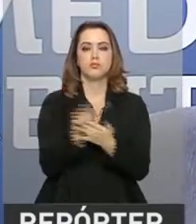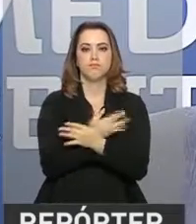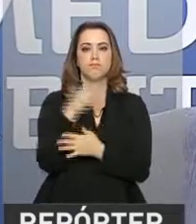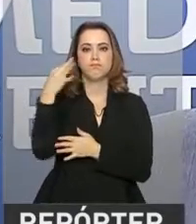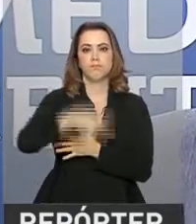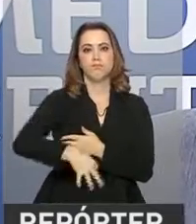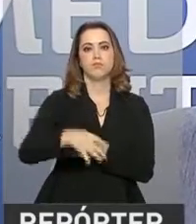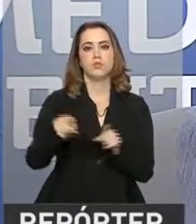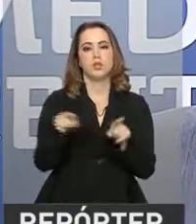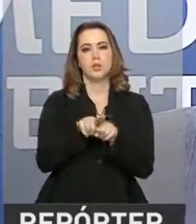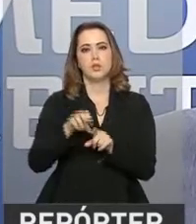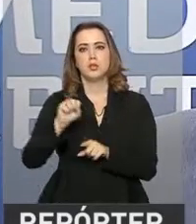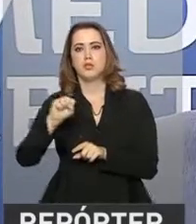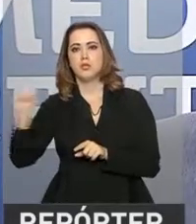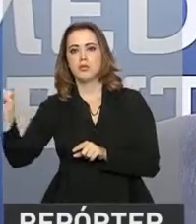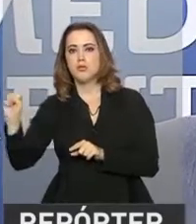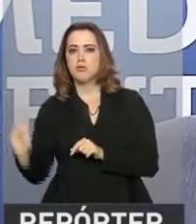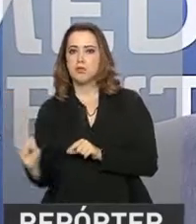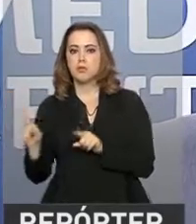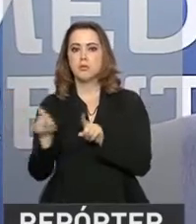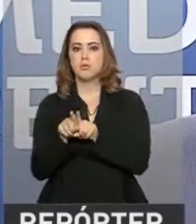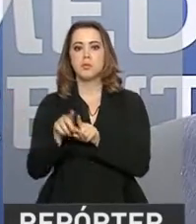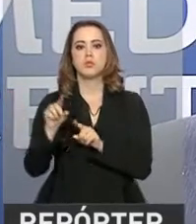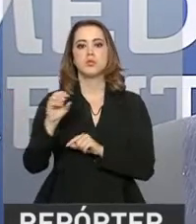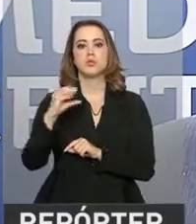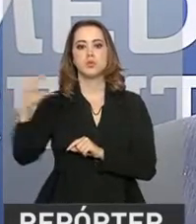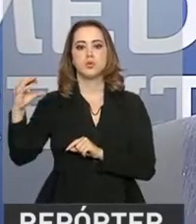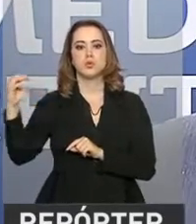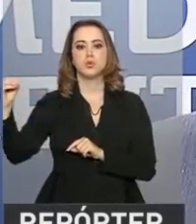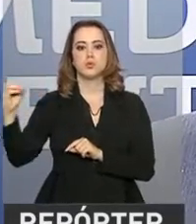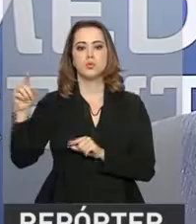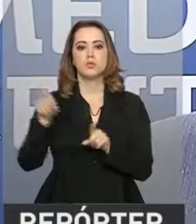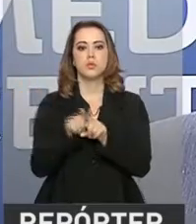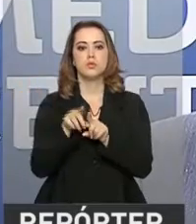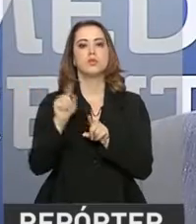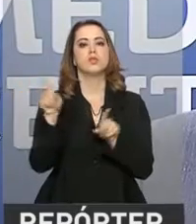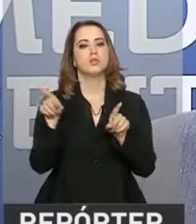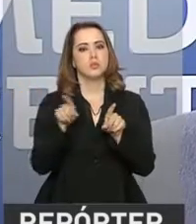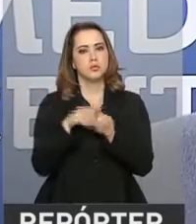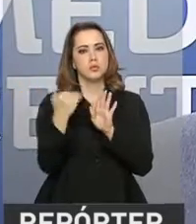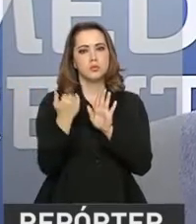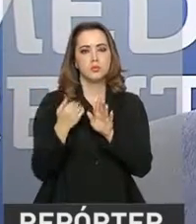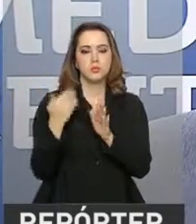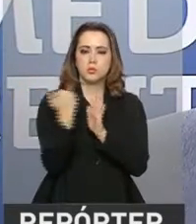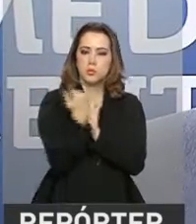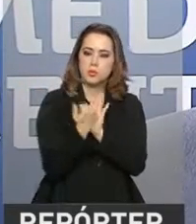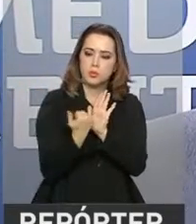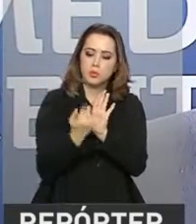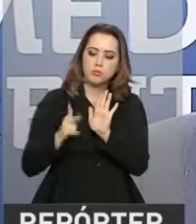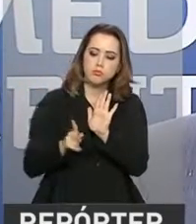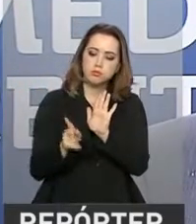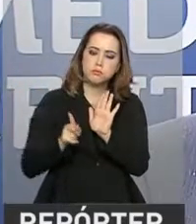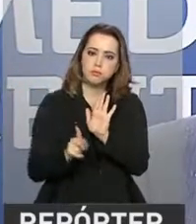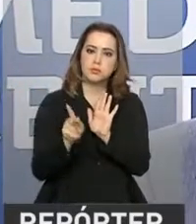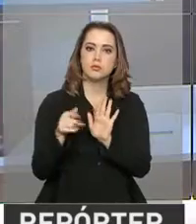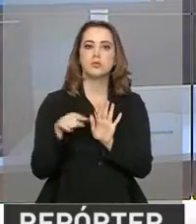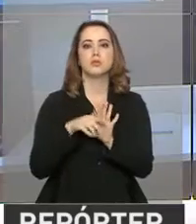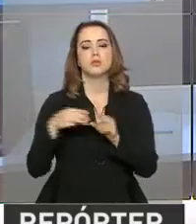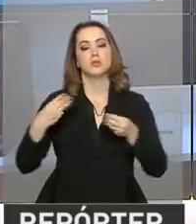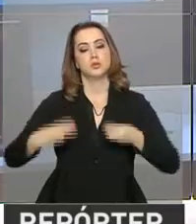como na região sul e na região centro-oeste. Será um programa permanente do Ministério do